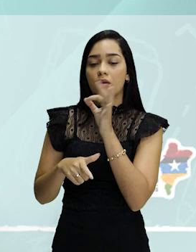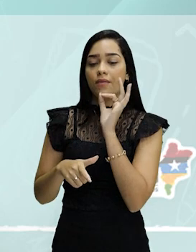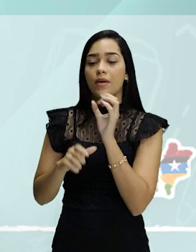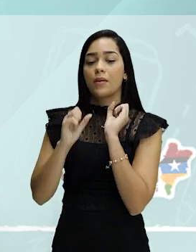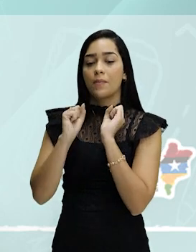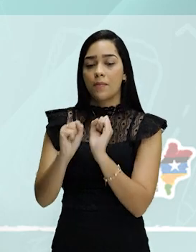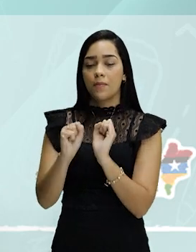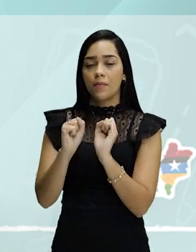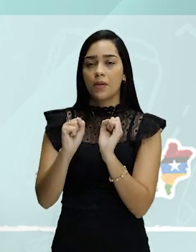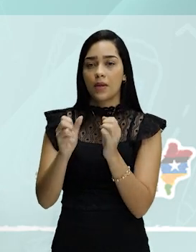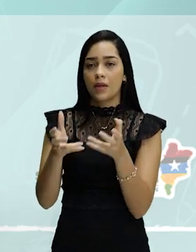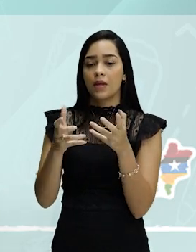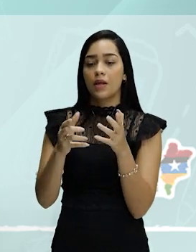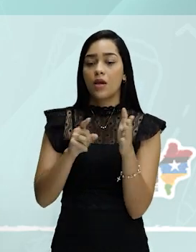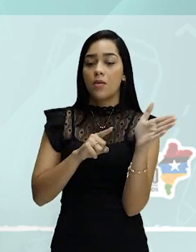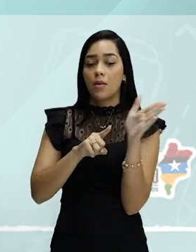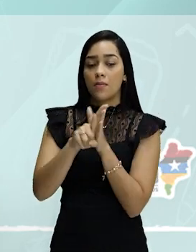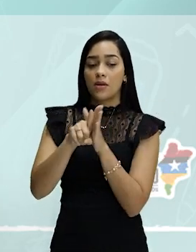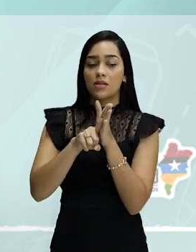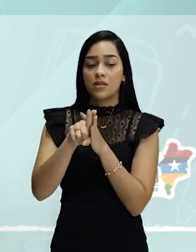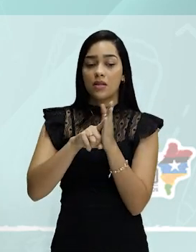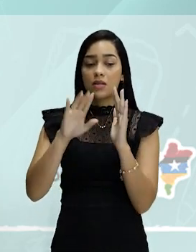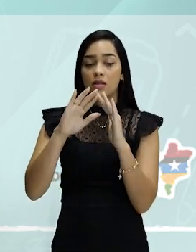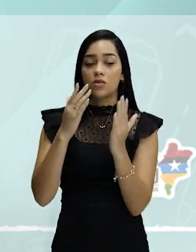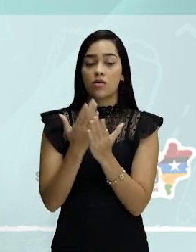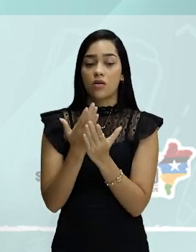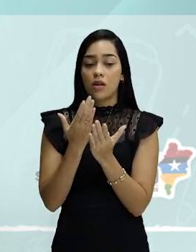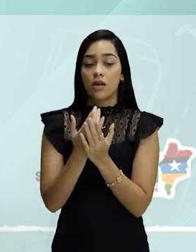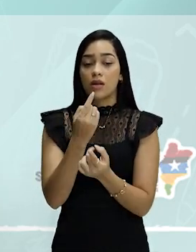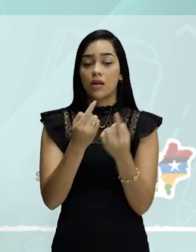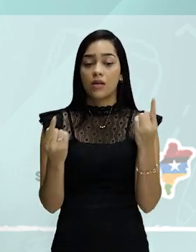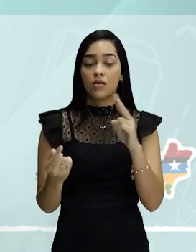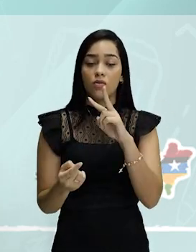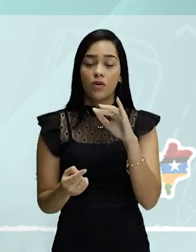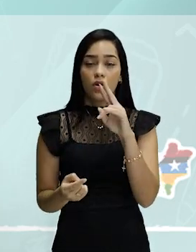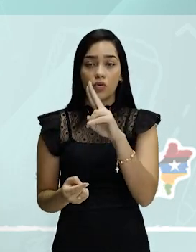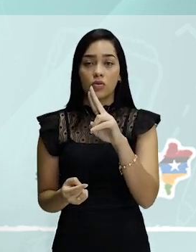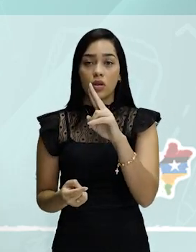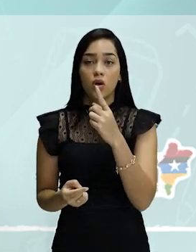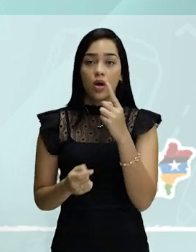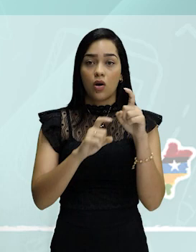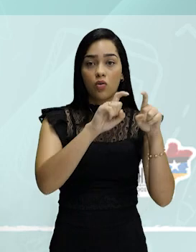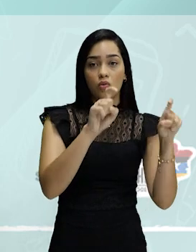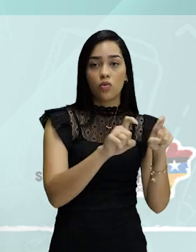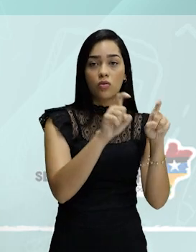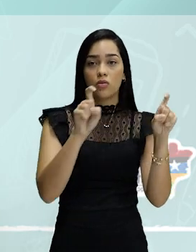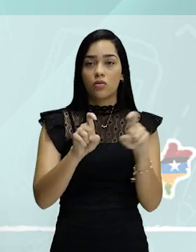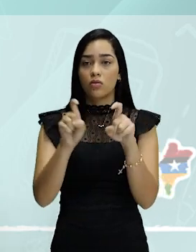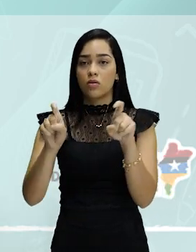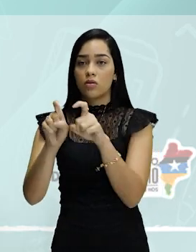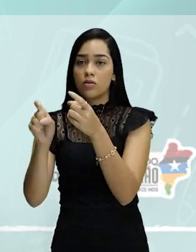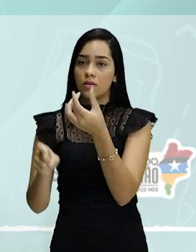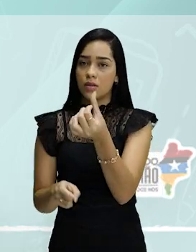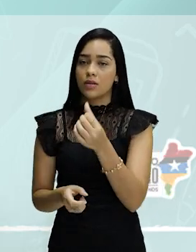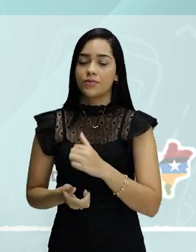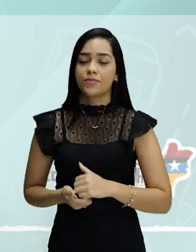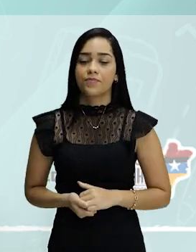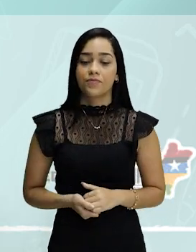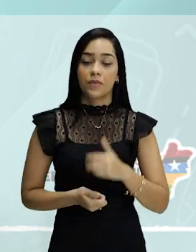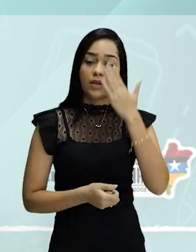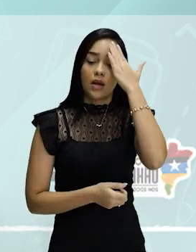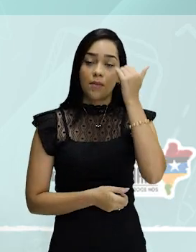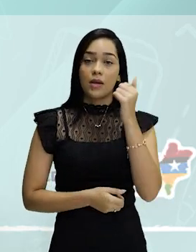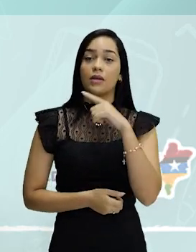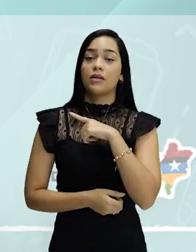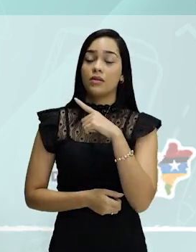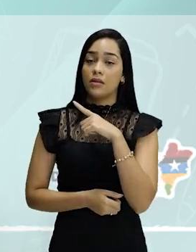onde pretendem realizar uma pesquisa escolar. Cada um deles em um computador. Sabendo